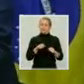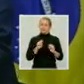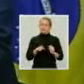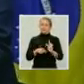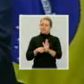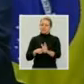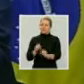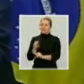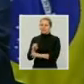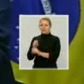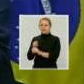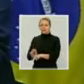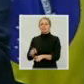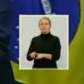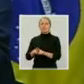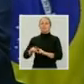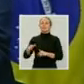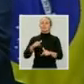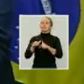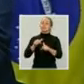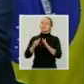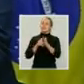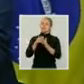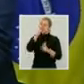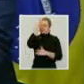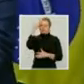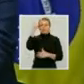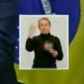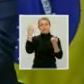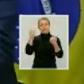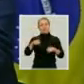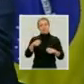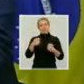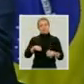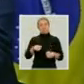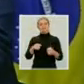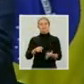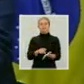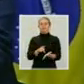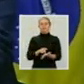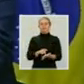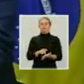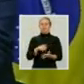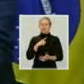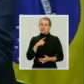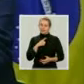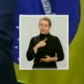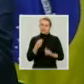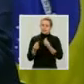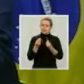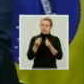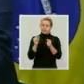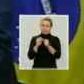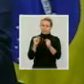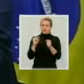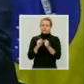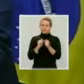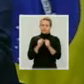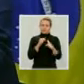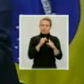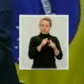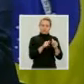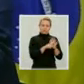educação e oportunidade de trabalho para todos aqueles que, na medida das suas possibilidades, tenham como exercer as suas